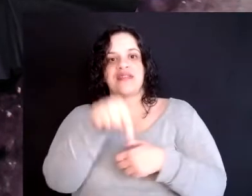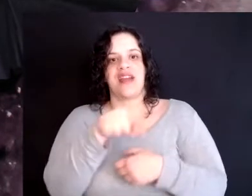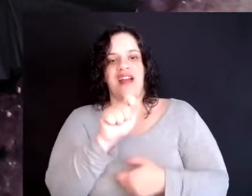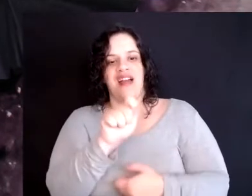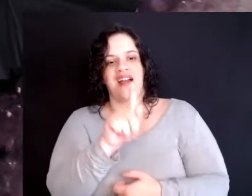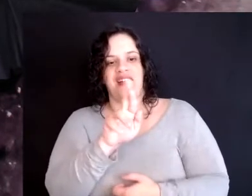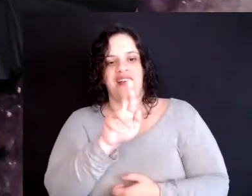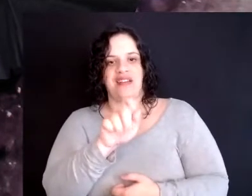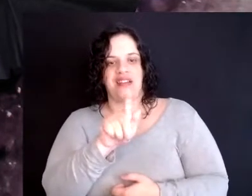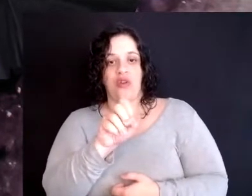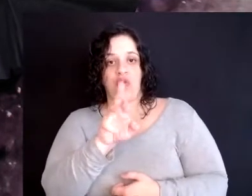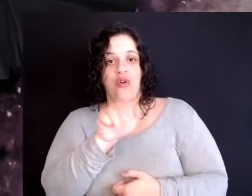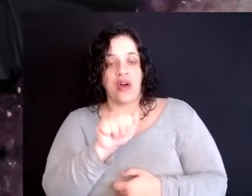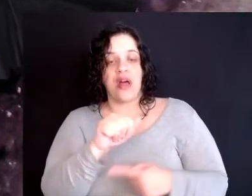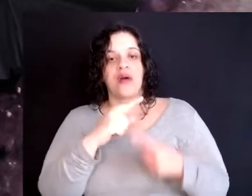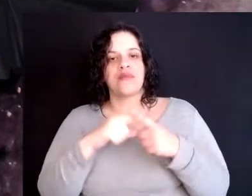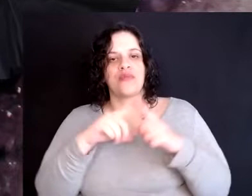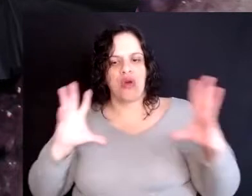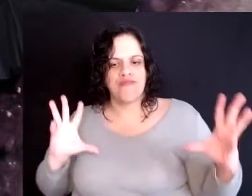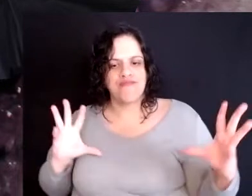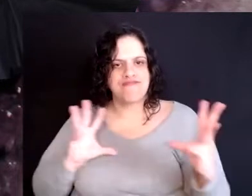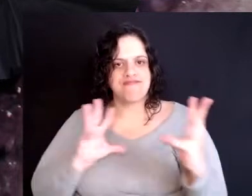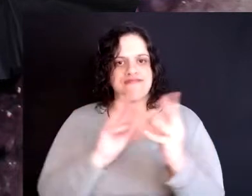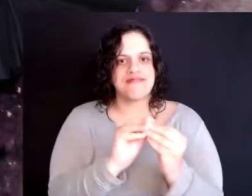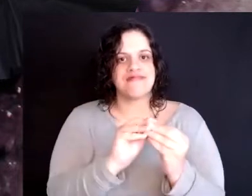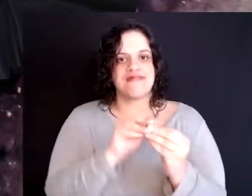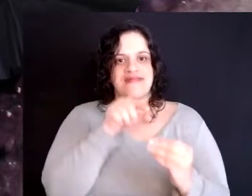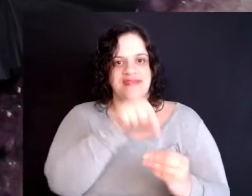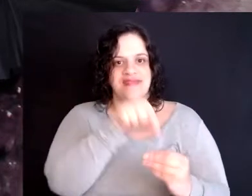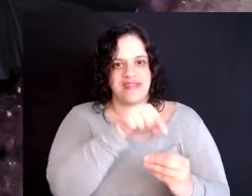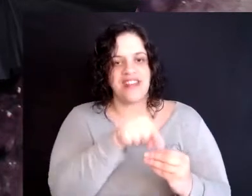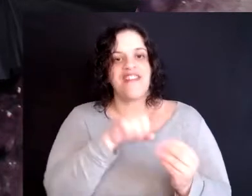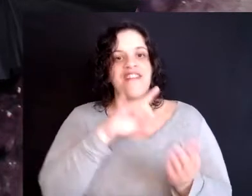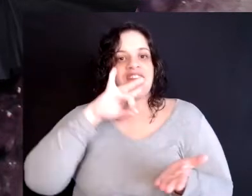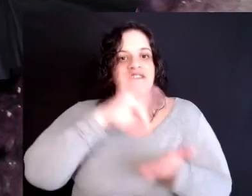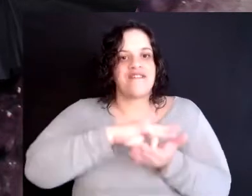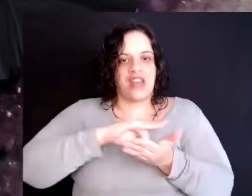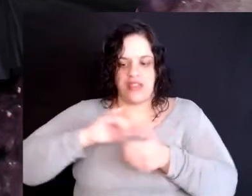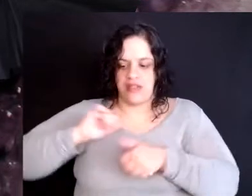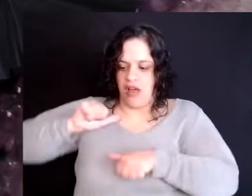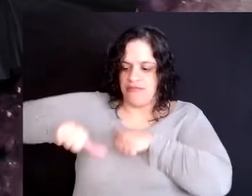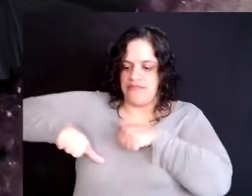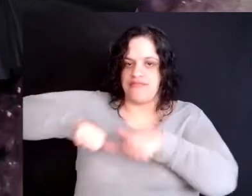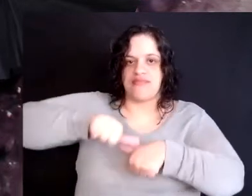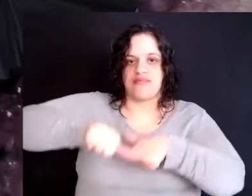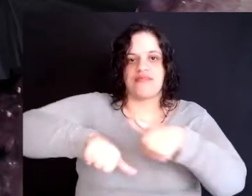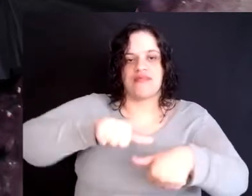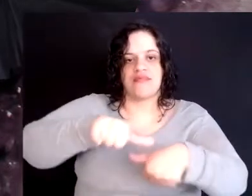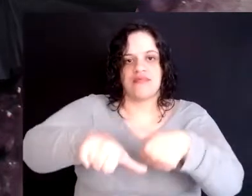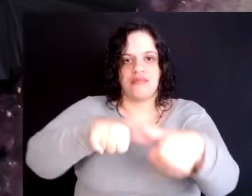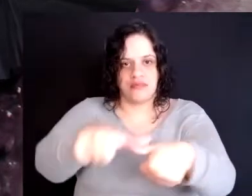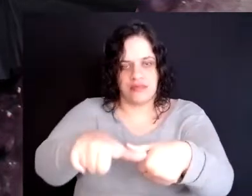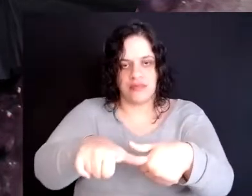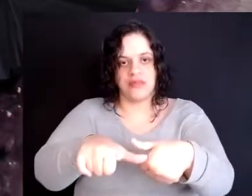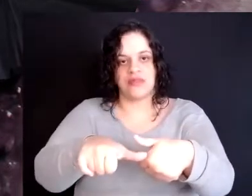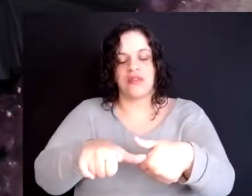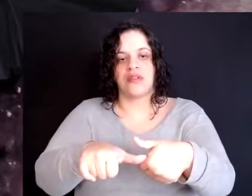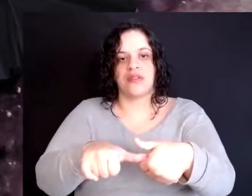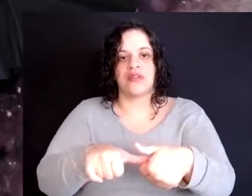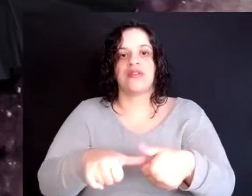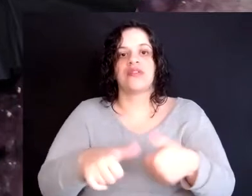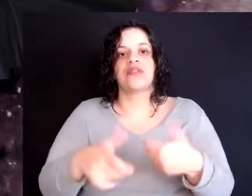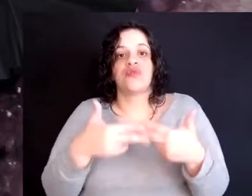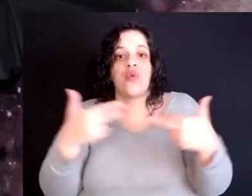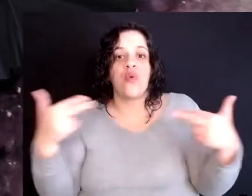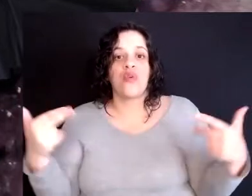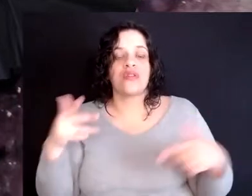a verdadeira transformação que está aqui dentro e muitas vezes a gente não vê, né?